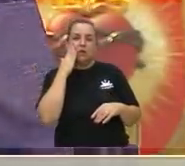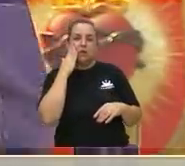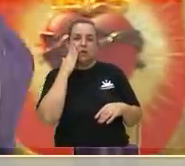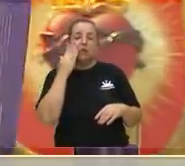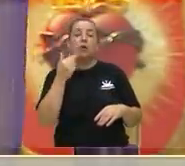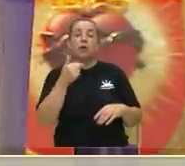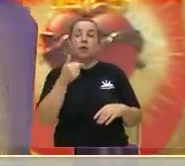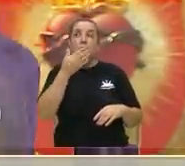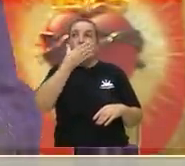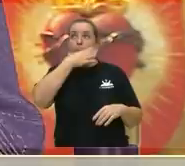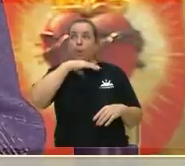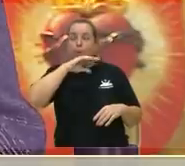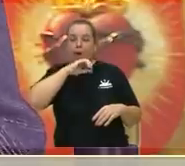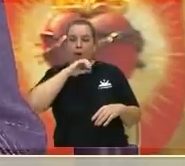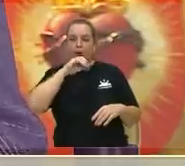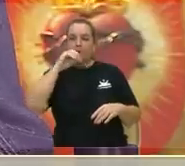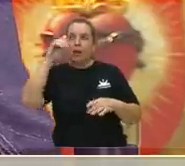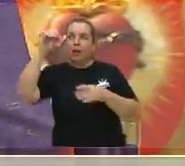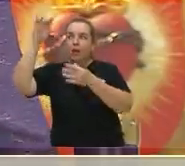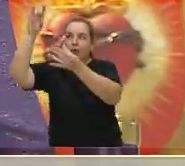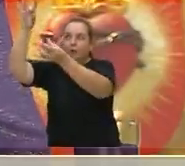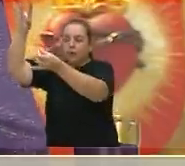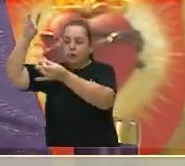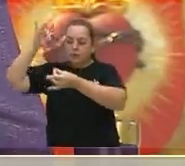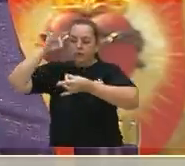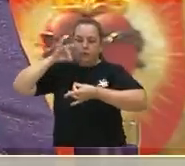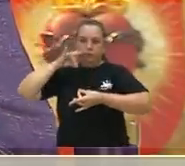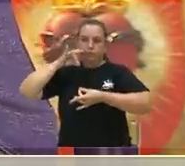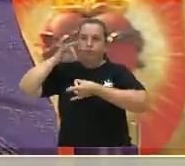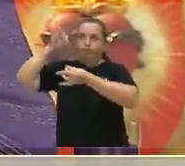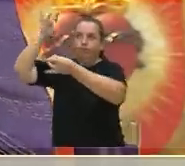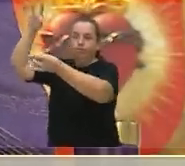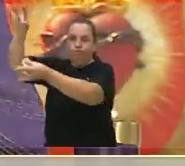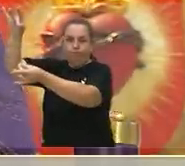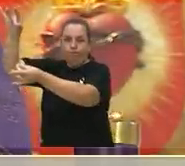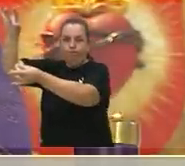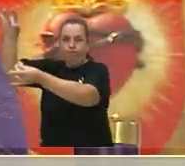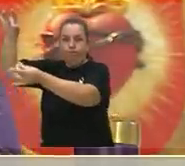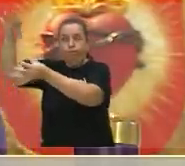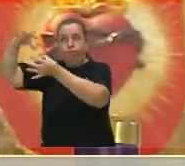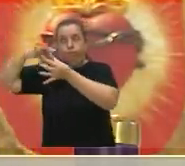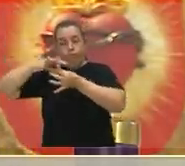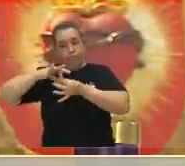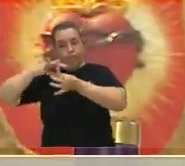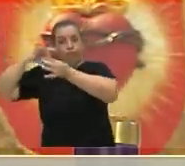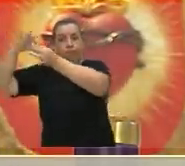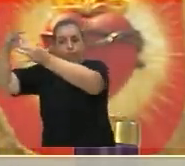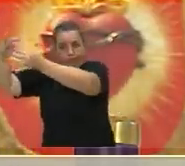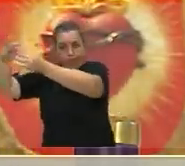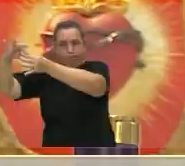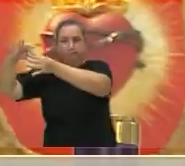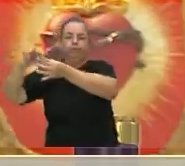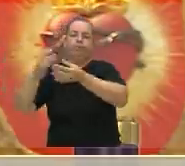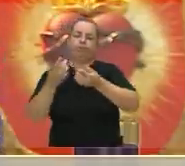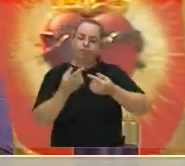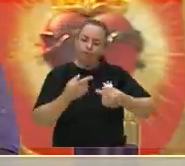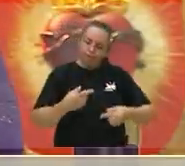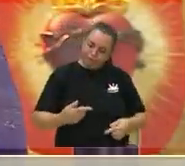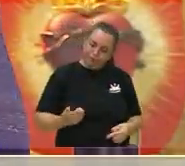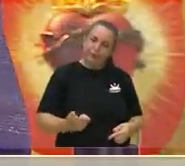que o pai está em mim e eu no pai a outra vez